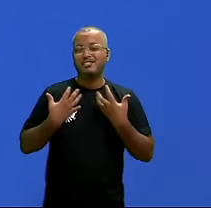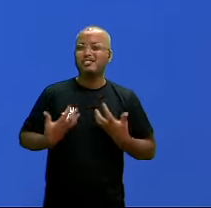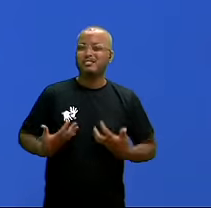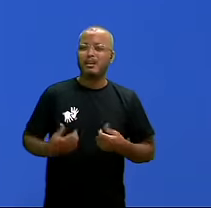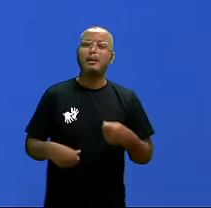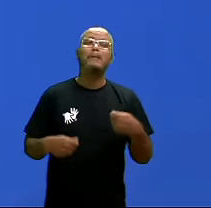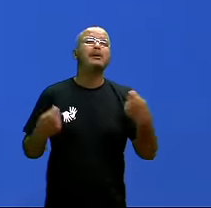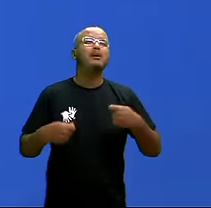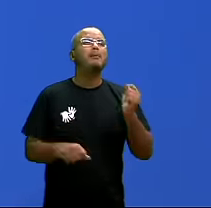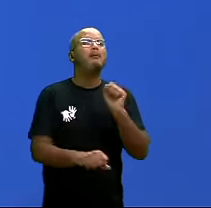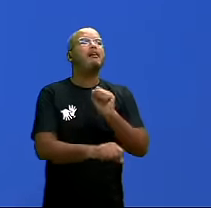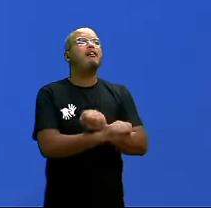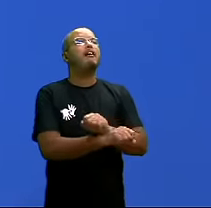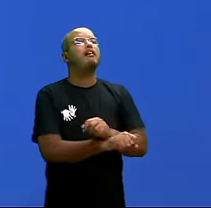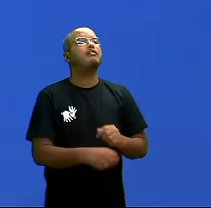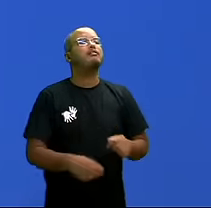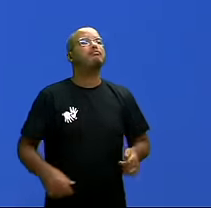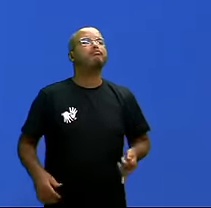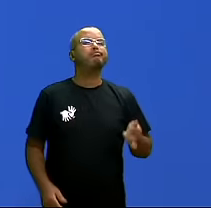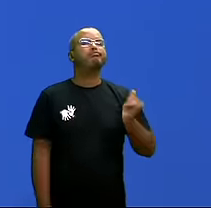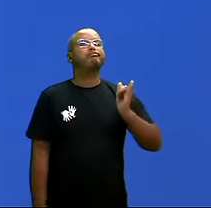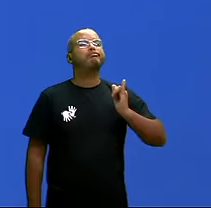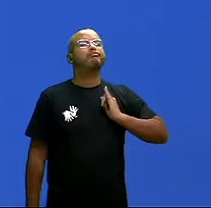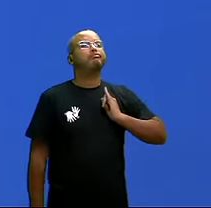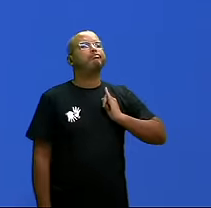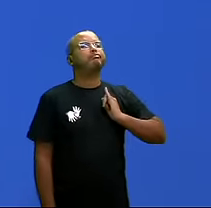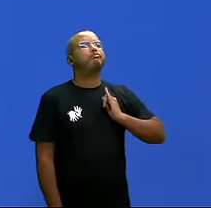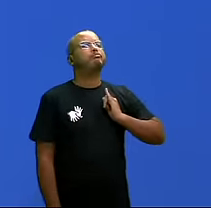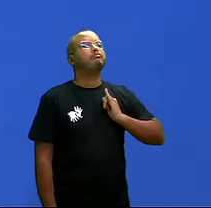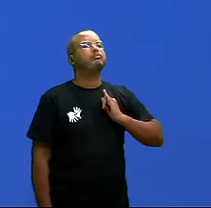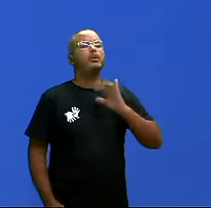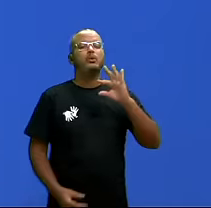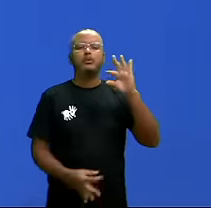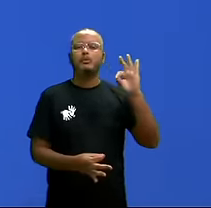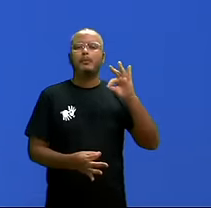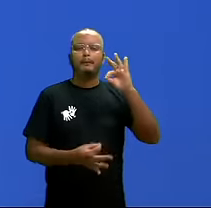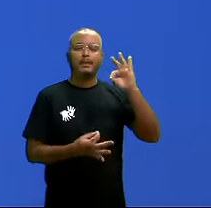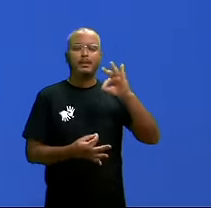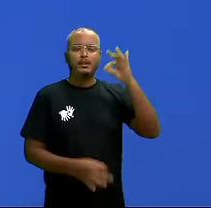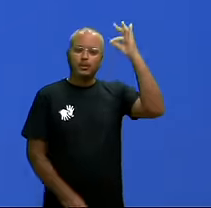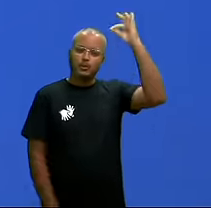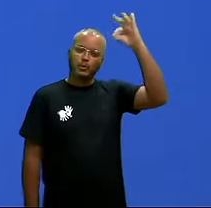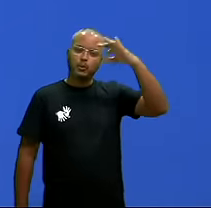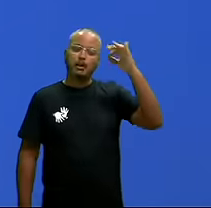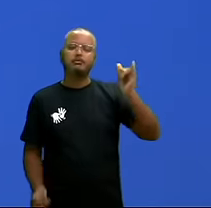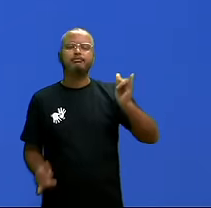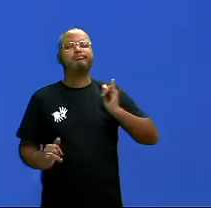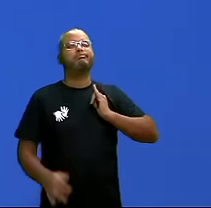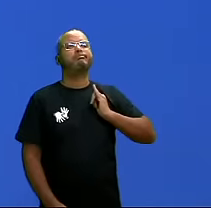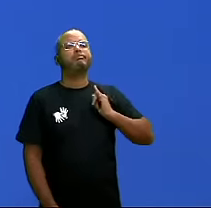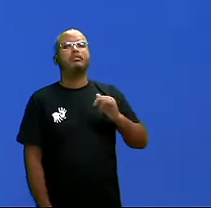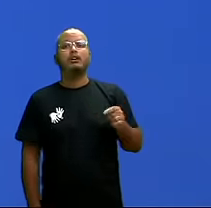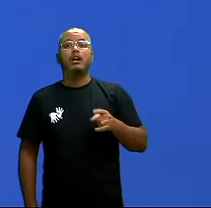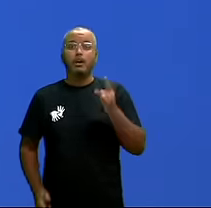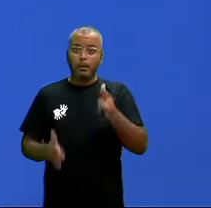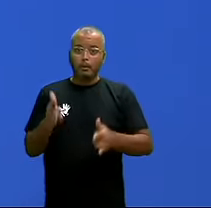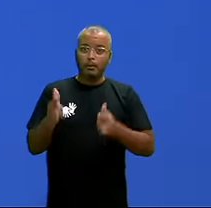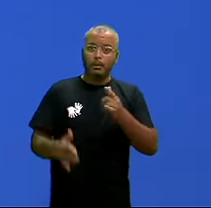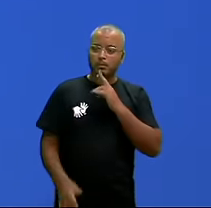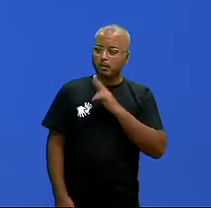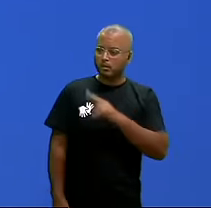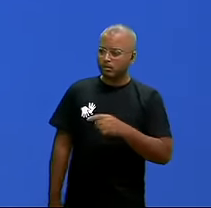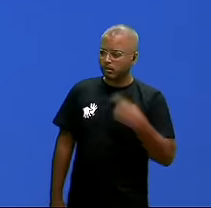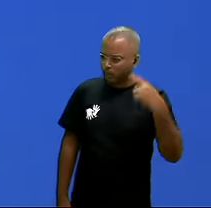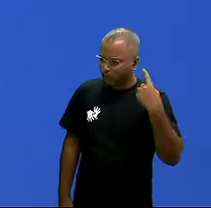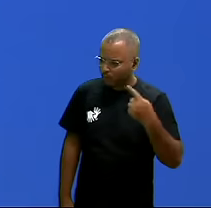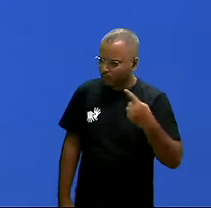para nada, sabe, ficar assim numa brisa espiritual. Aí você está louco, olha o que Deus está fazendo na tua vida, cara. Olha o que